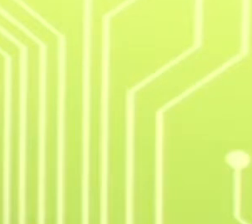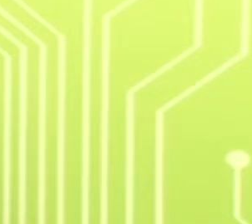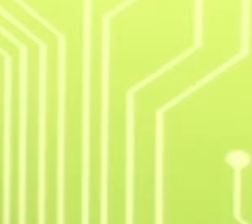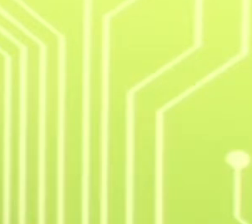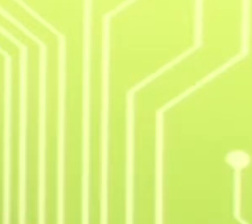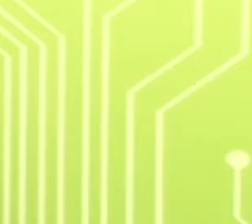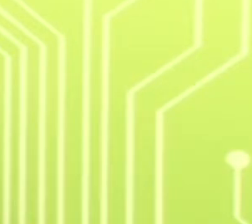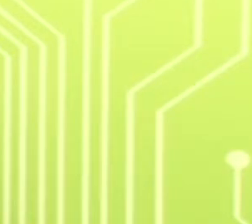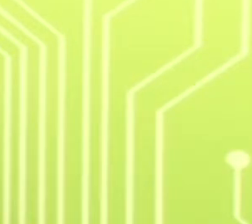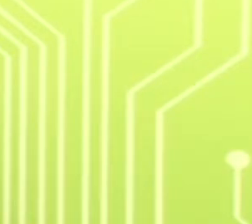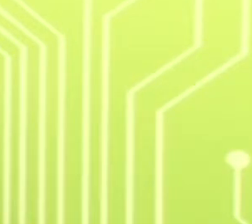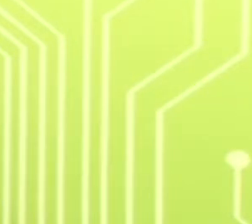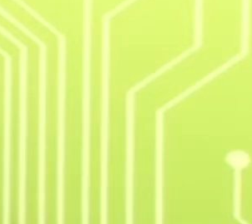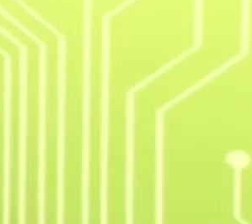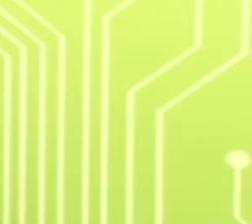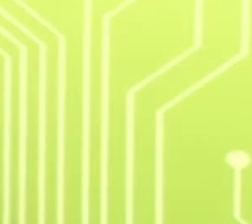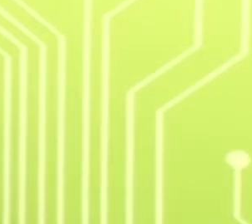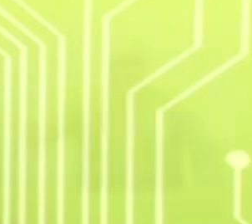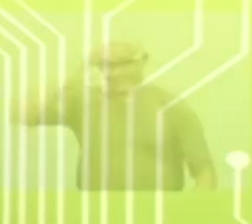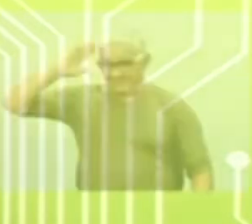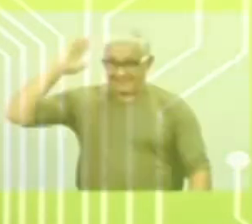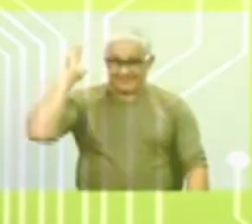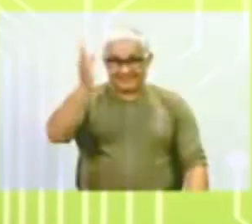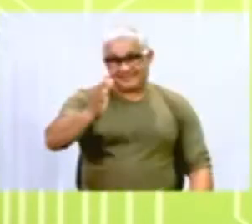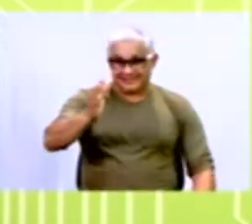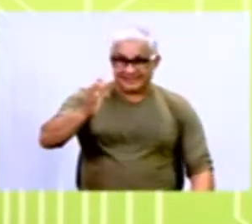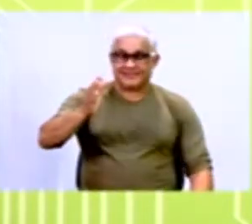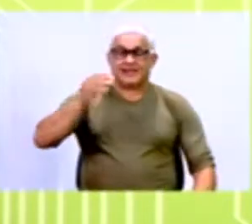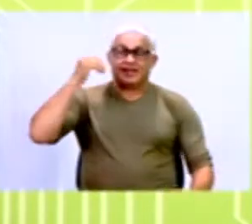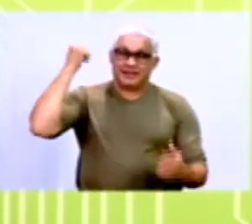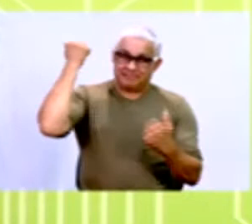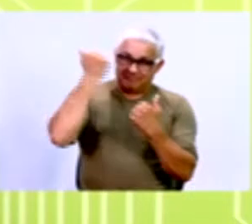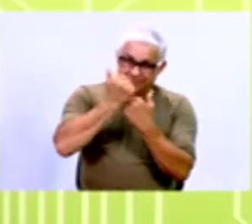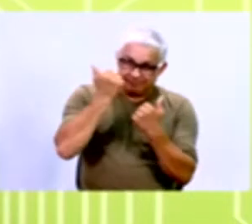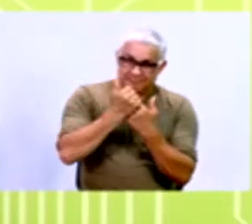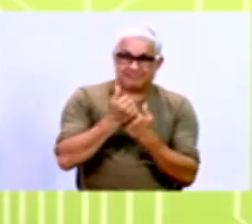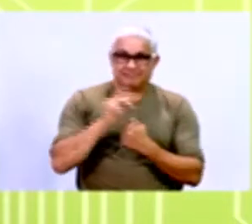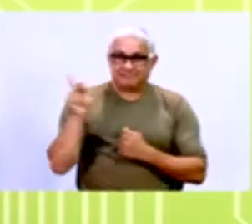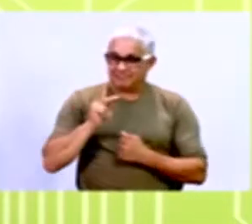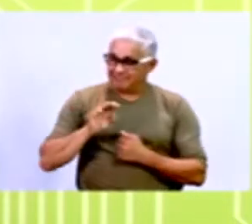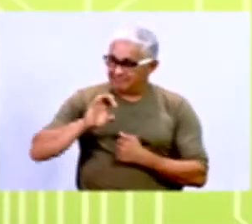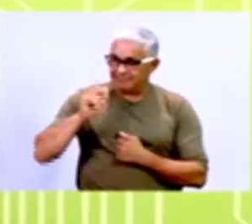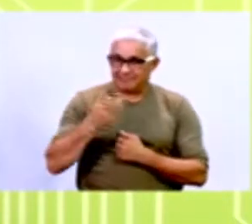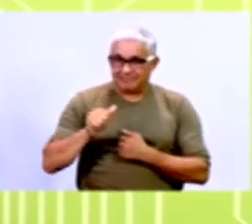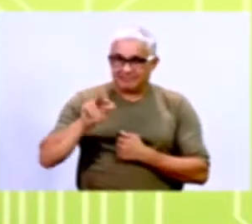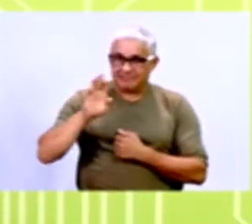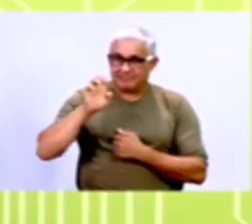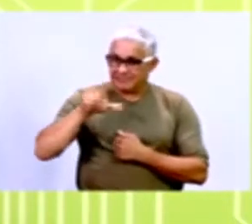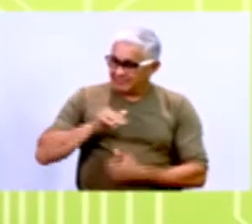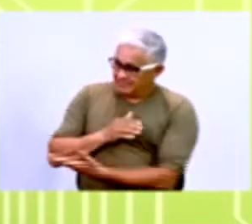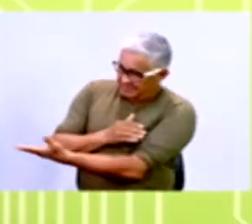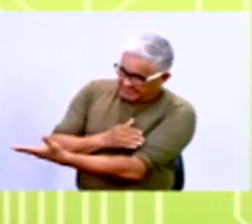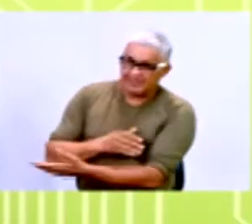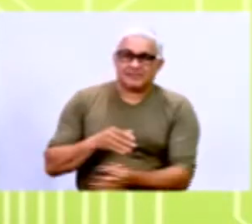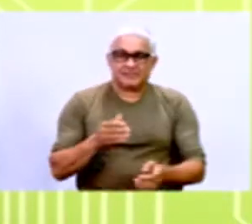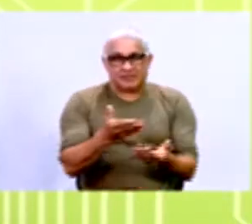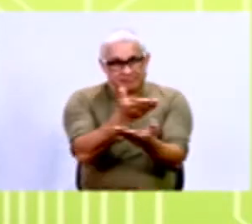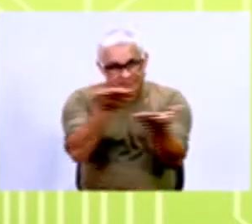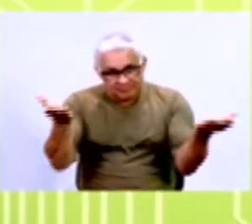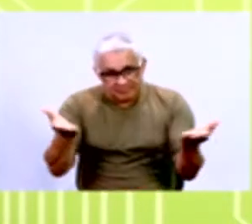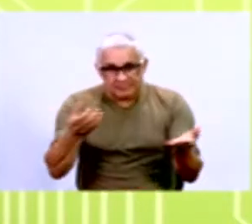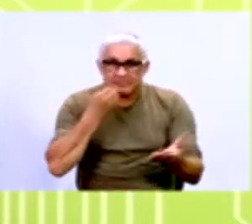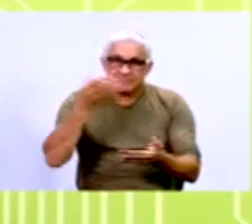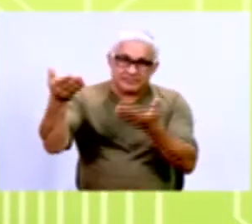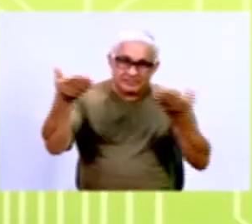Olá, alunos, olá, tutores, professor Charles, olá a todos, sejam